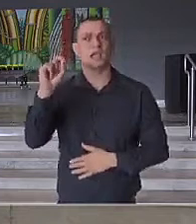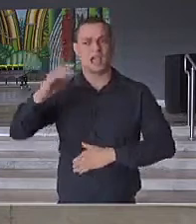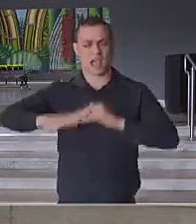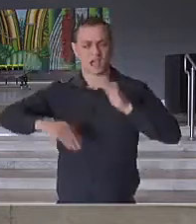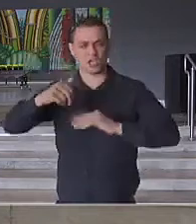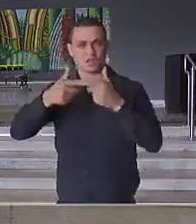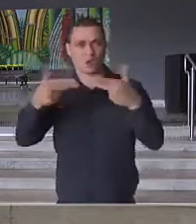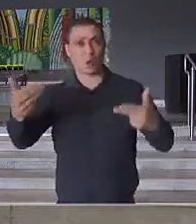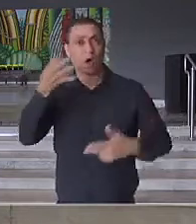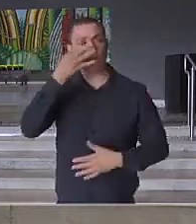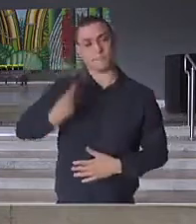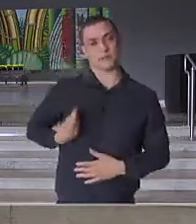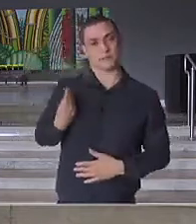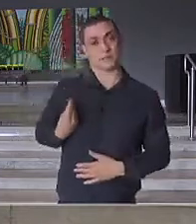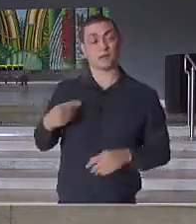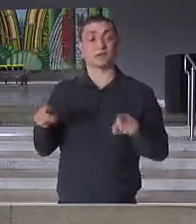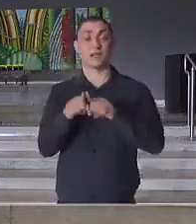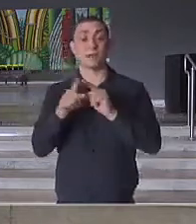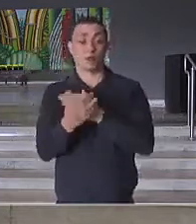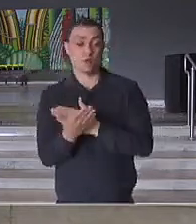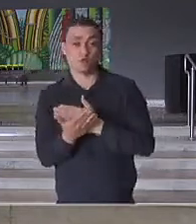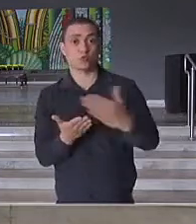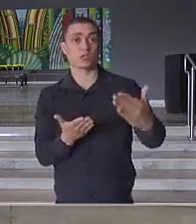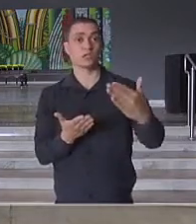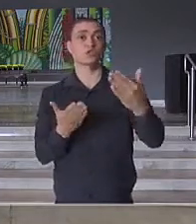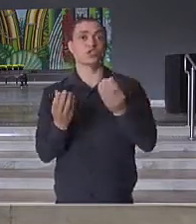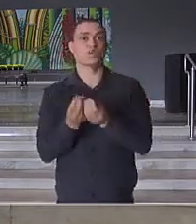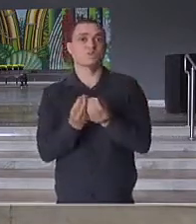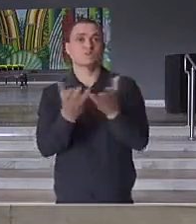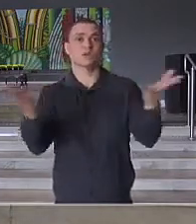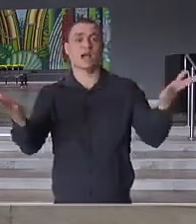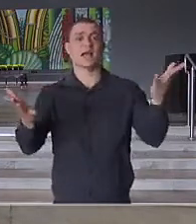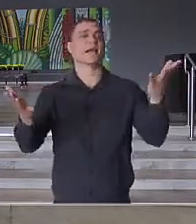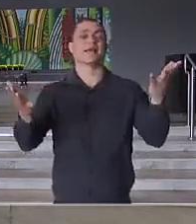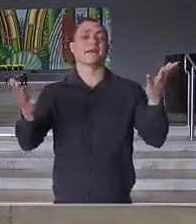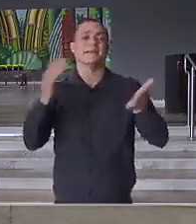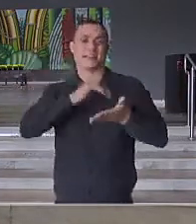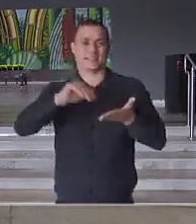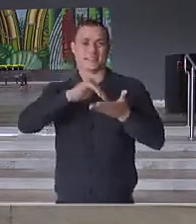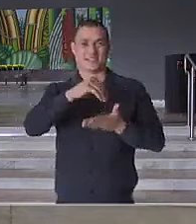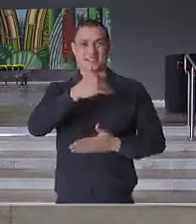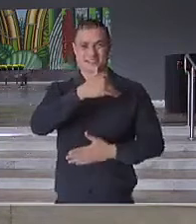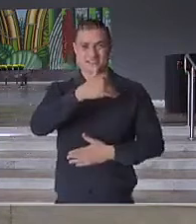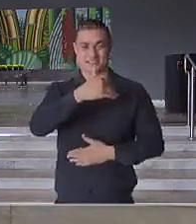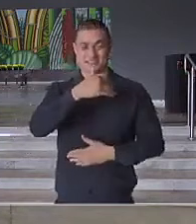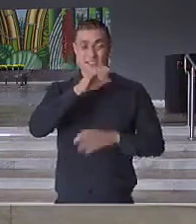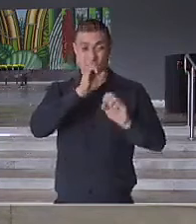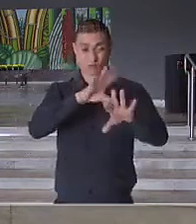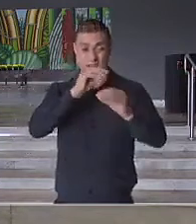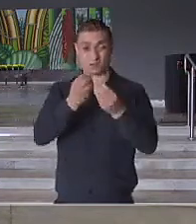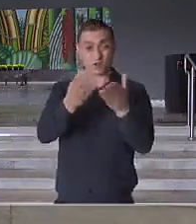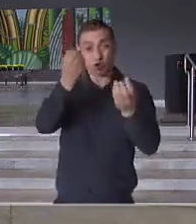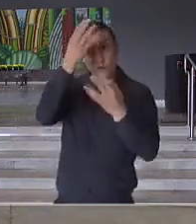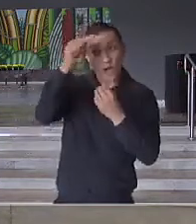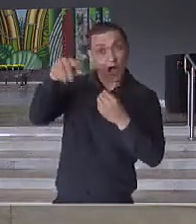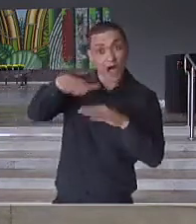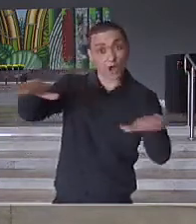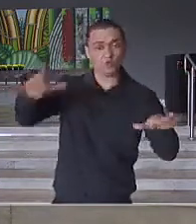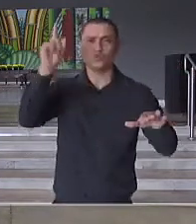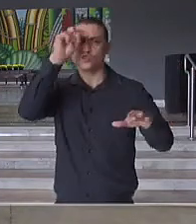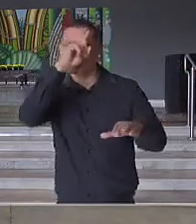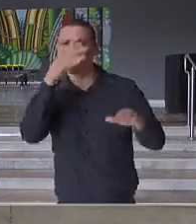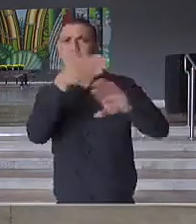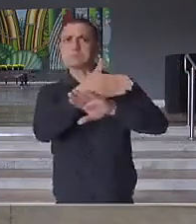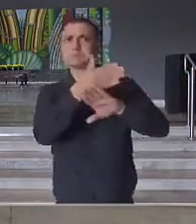atividades presenciais e também o início da disponibilização da nossa secretaria para as informações dos alunos que tiverem com alguma